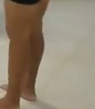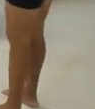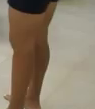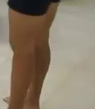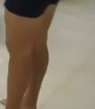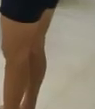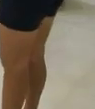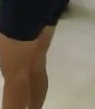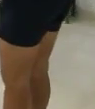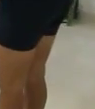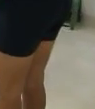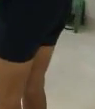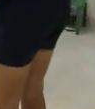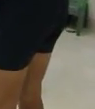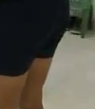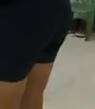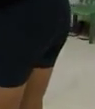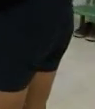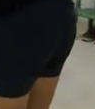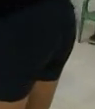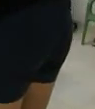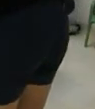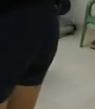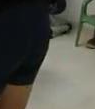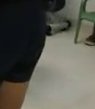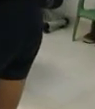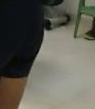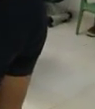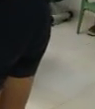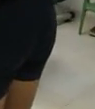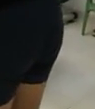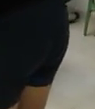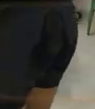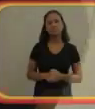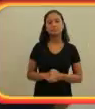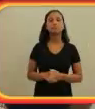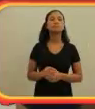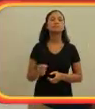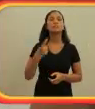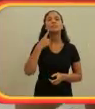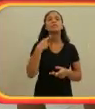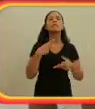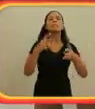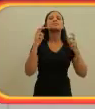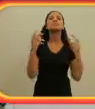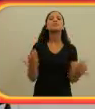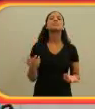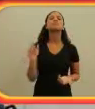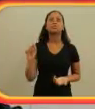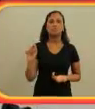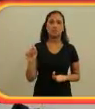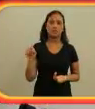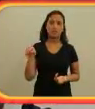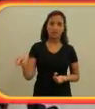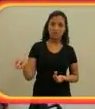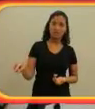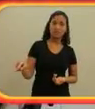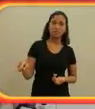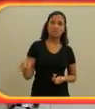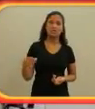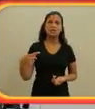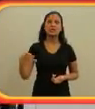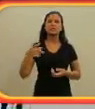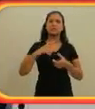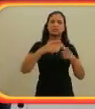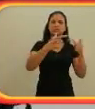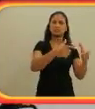vestes do tratamento, se desloca com andadores em direção à mãe, fora da gaiola. E o que percebemos hoje nele é que o seu deslocamento,